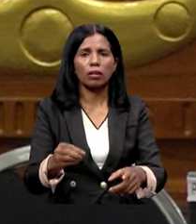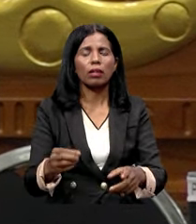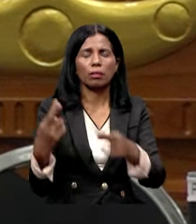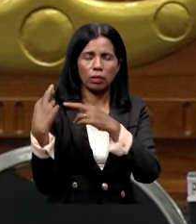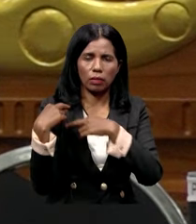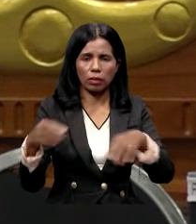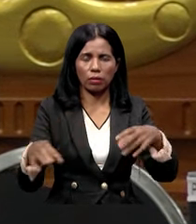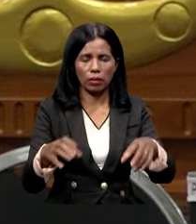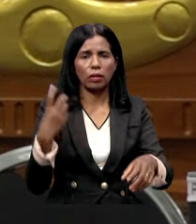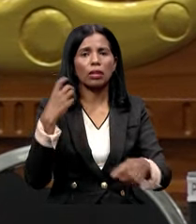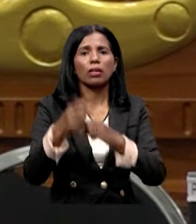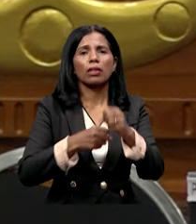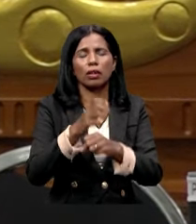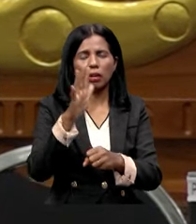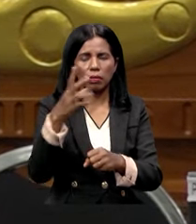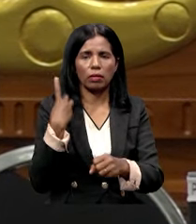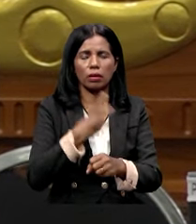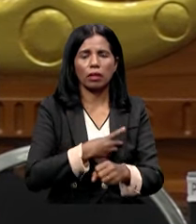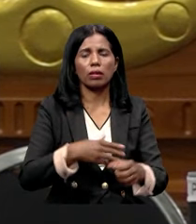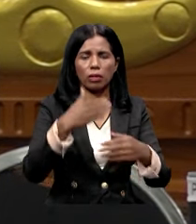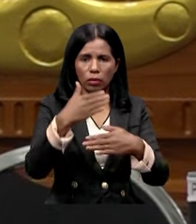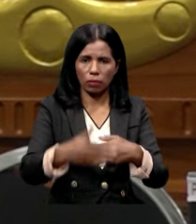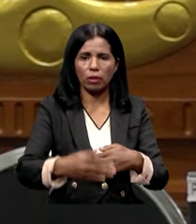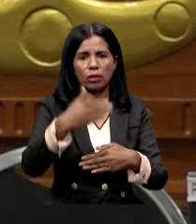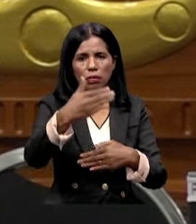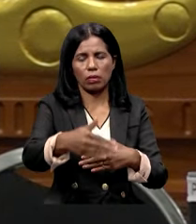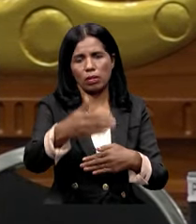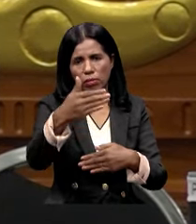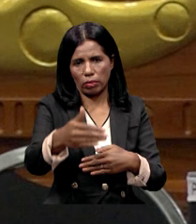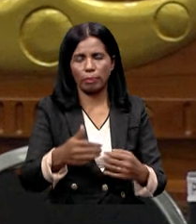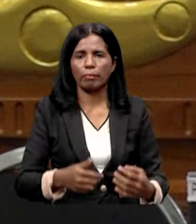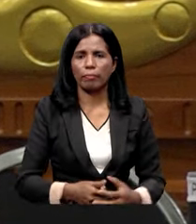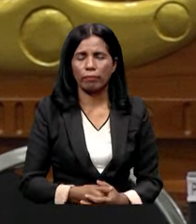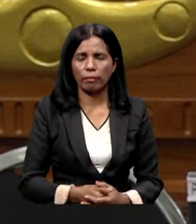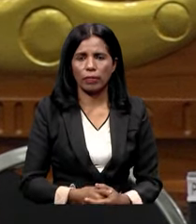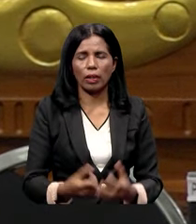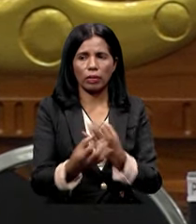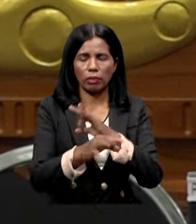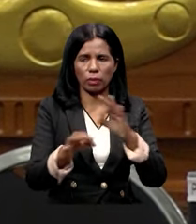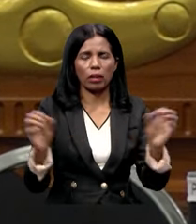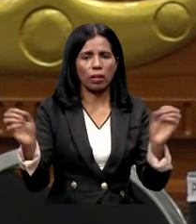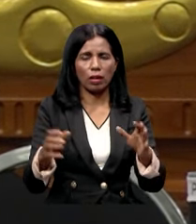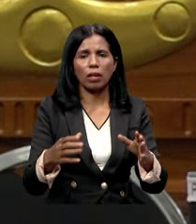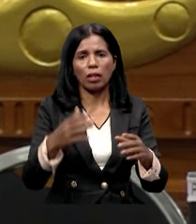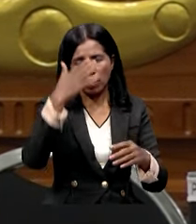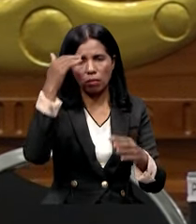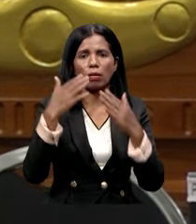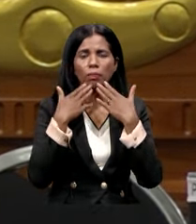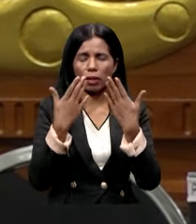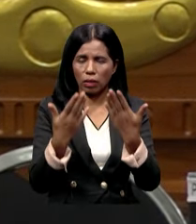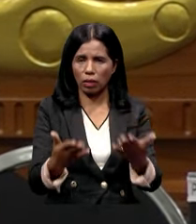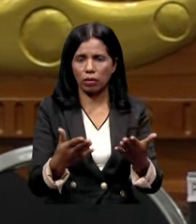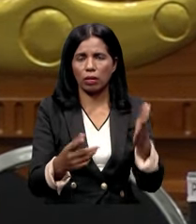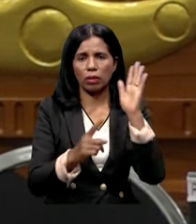e te se resolve cada fase por fase. A tu remata, la lua a to agradecimento no